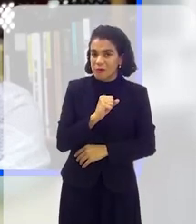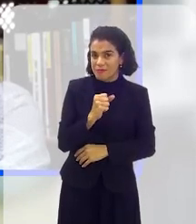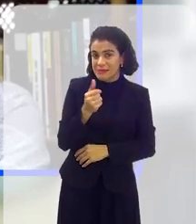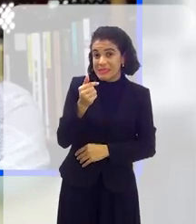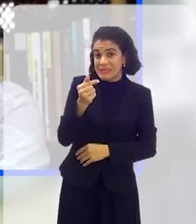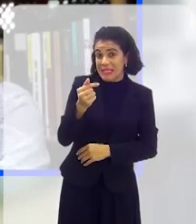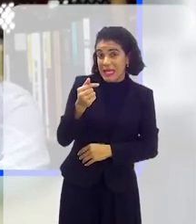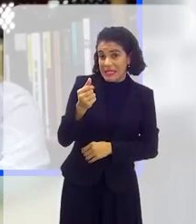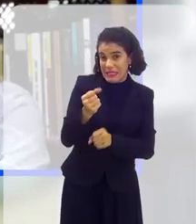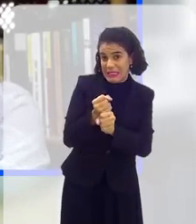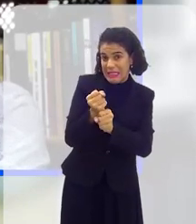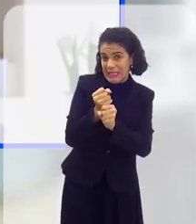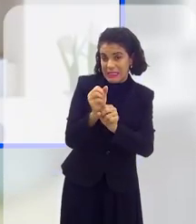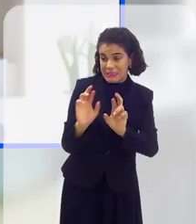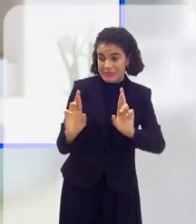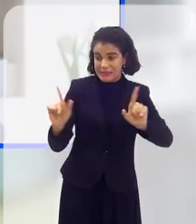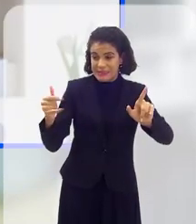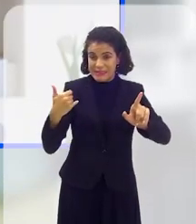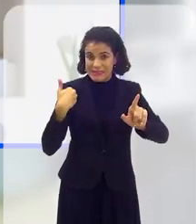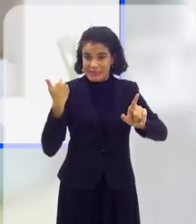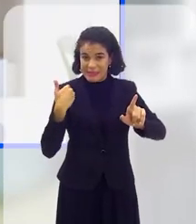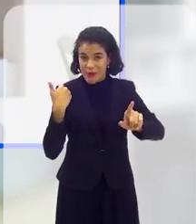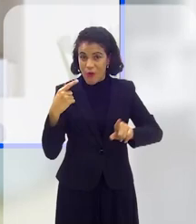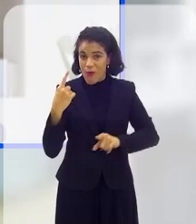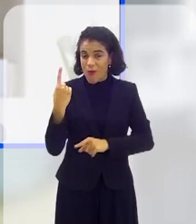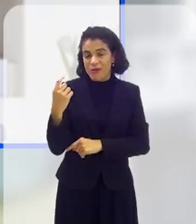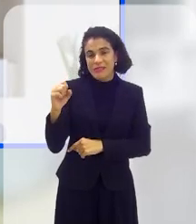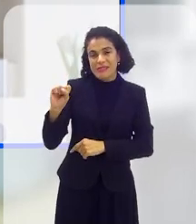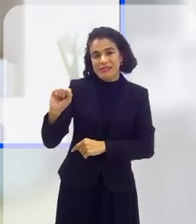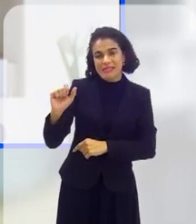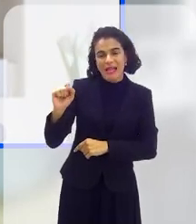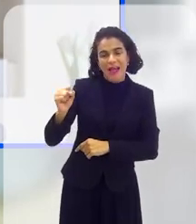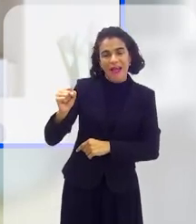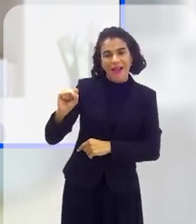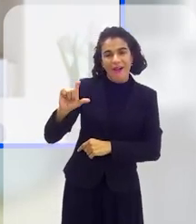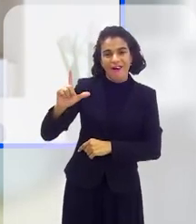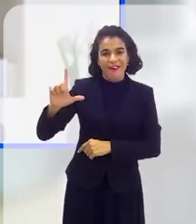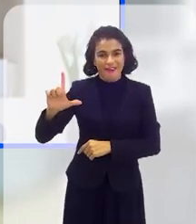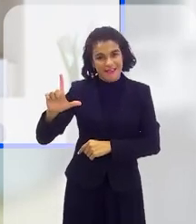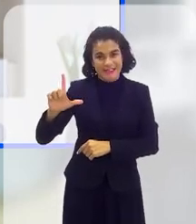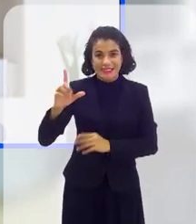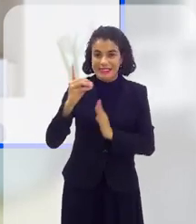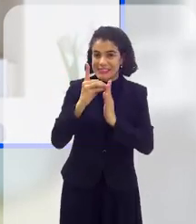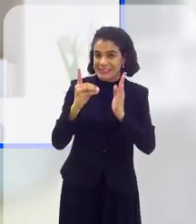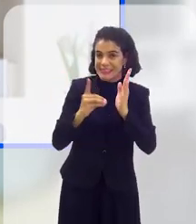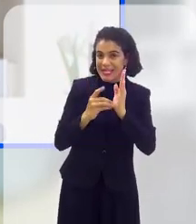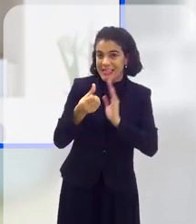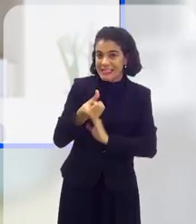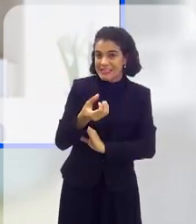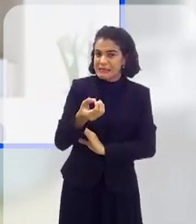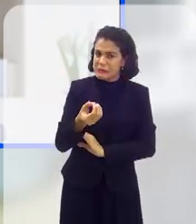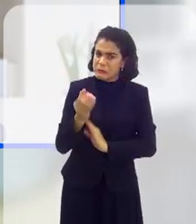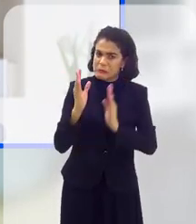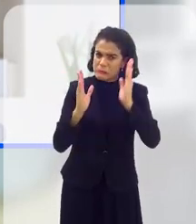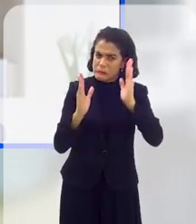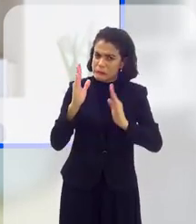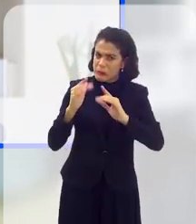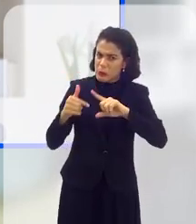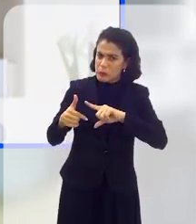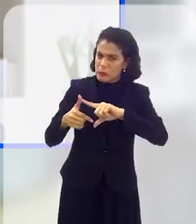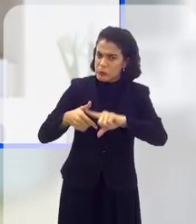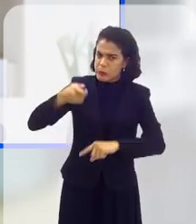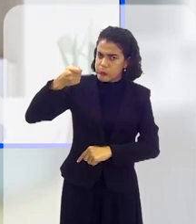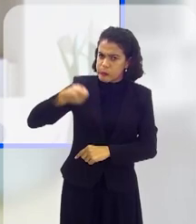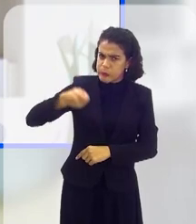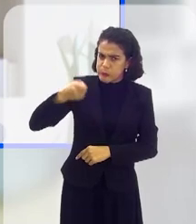com 7 anos de diferença e numa São Luís da década de 60 aí, né? Um período conservador